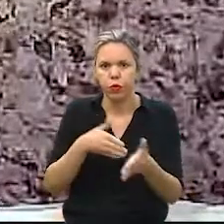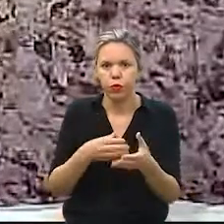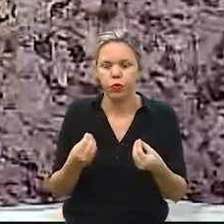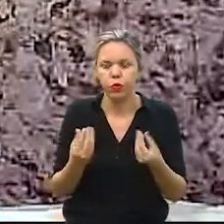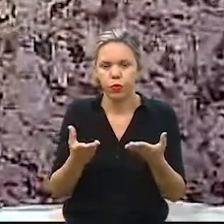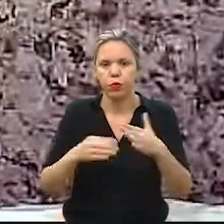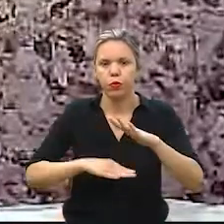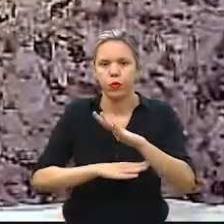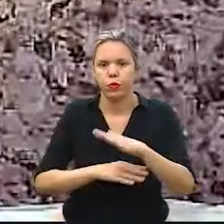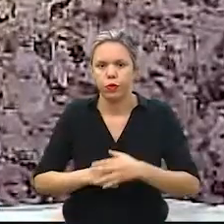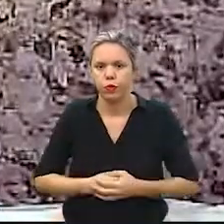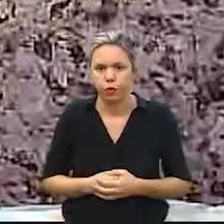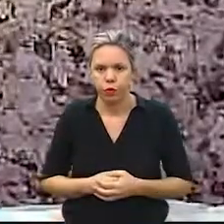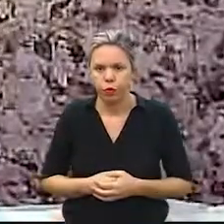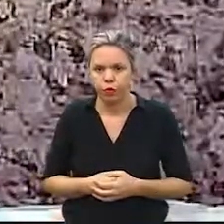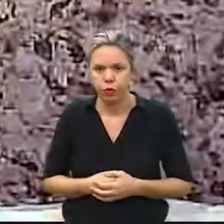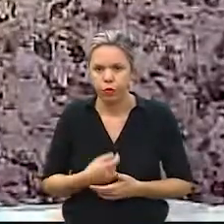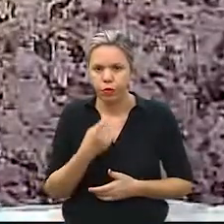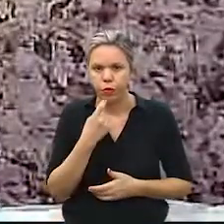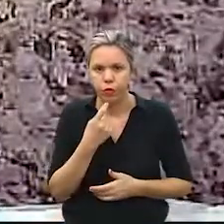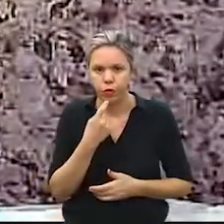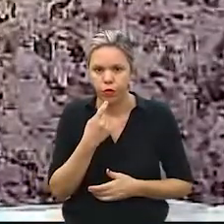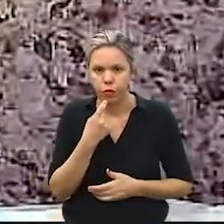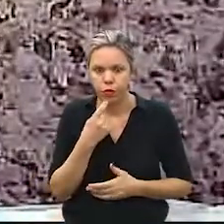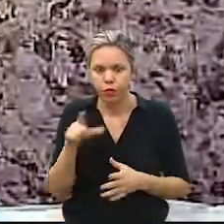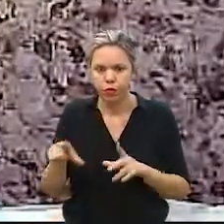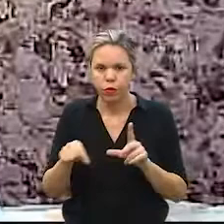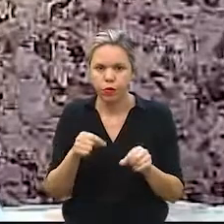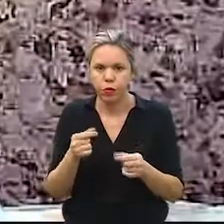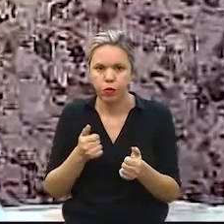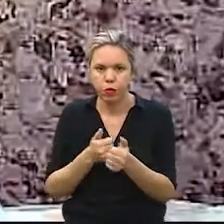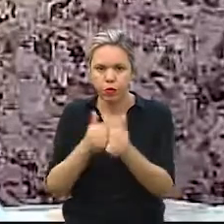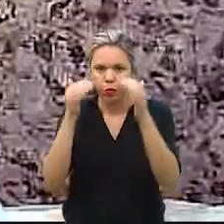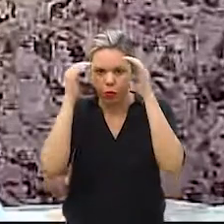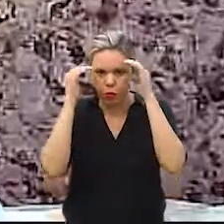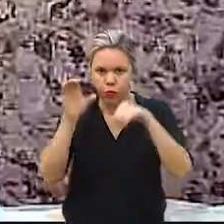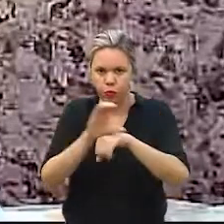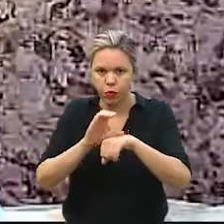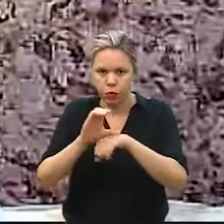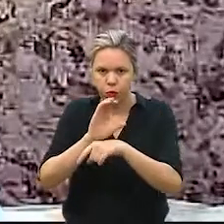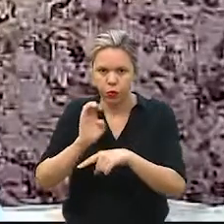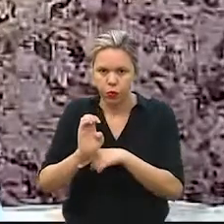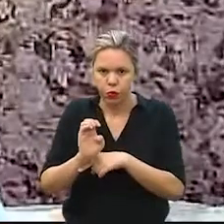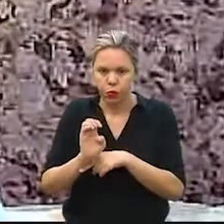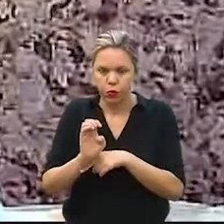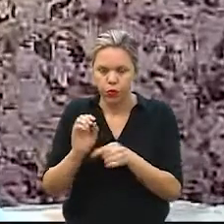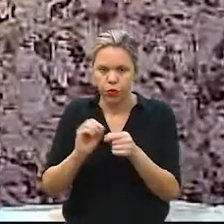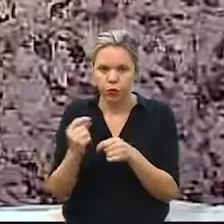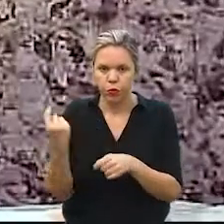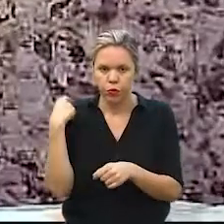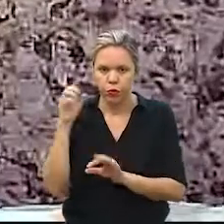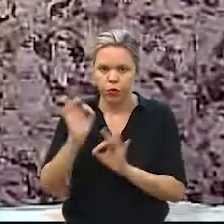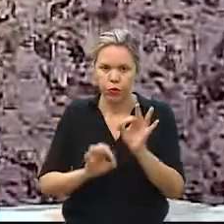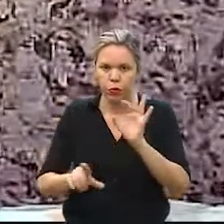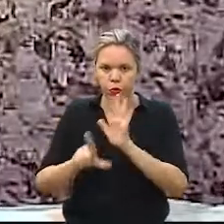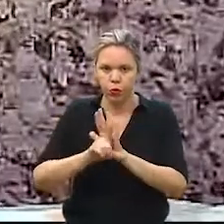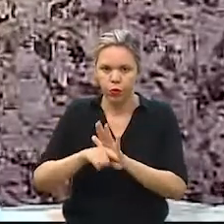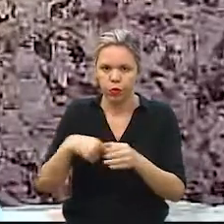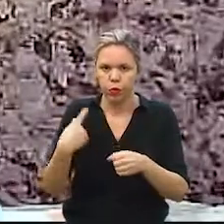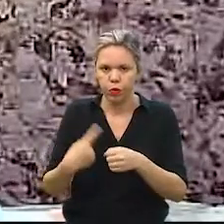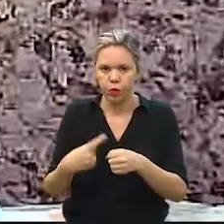ao Legislativo. Certo. E Campinas optou por seguir a Constituição Estadual quando fez a Lei Orgânica de